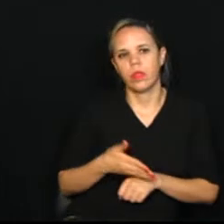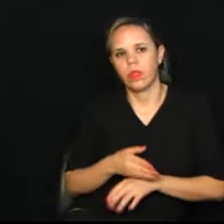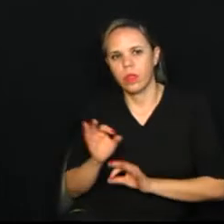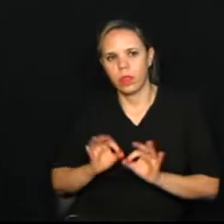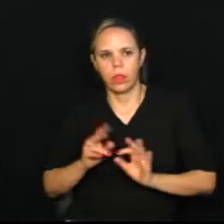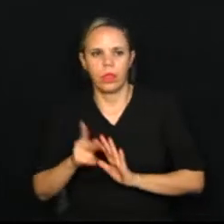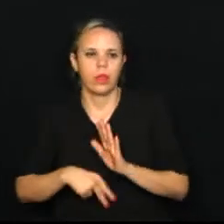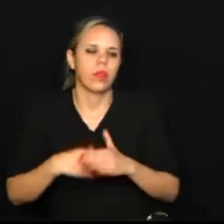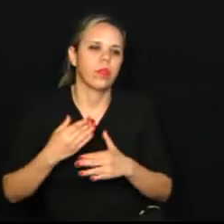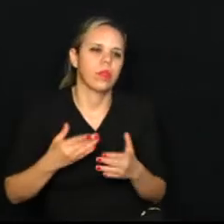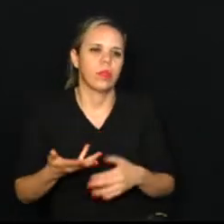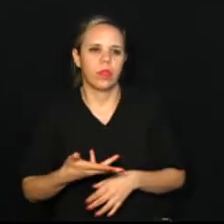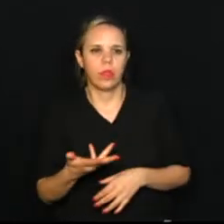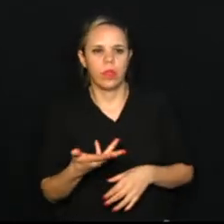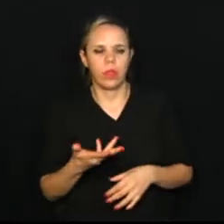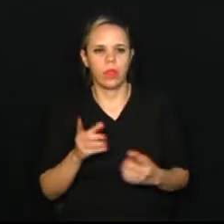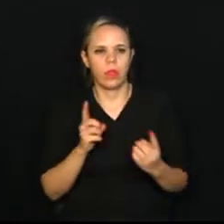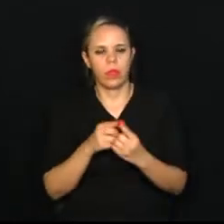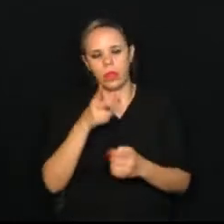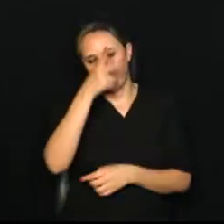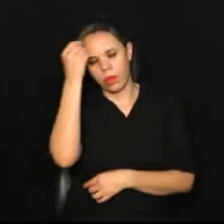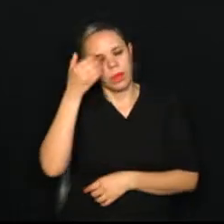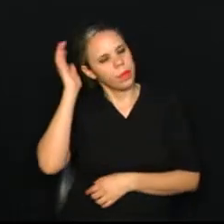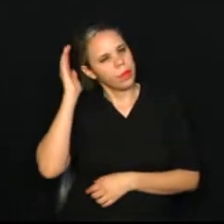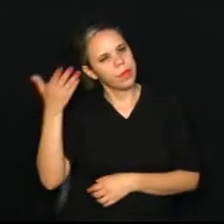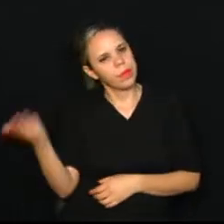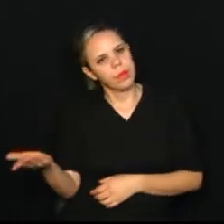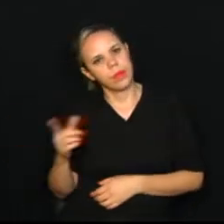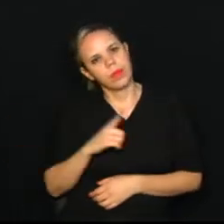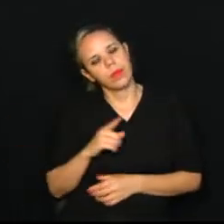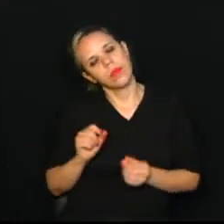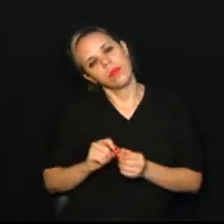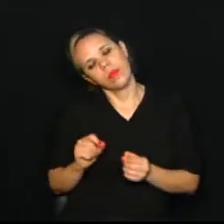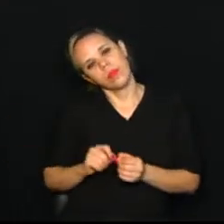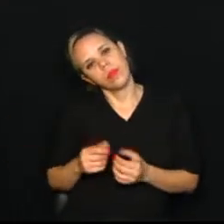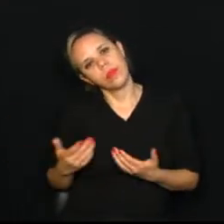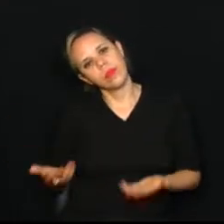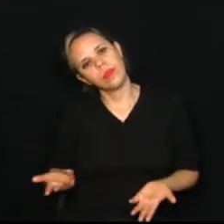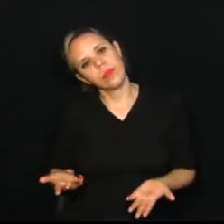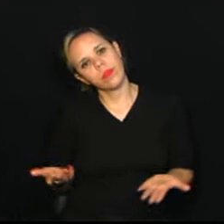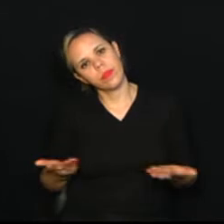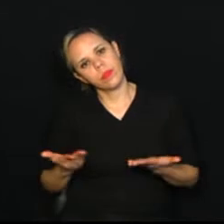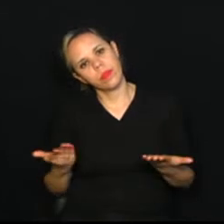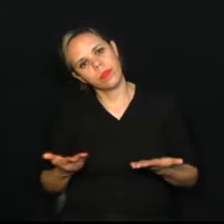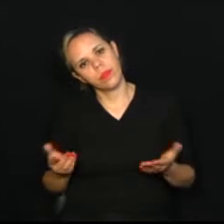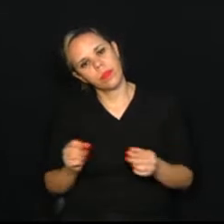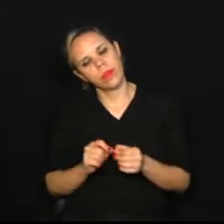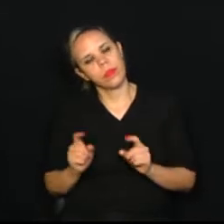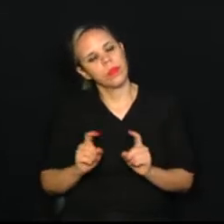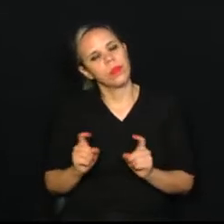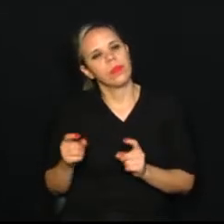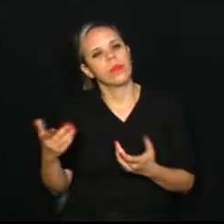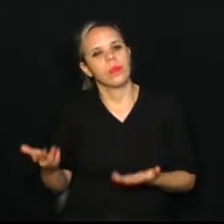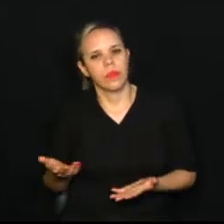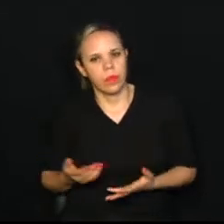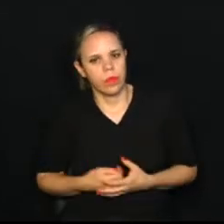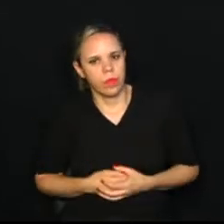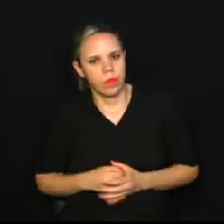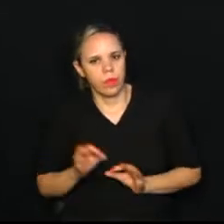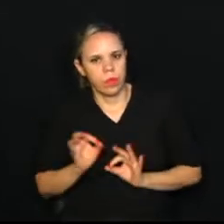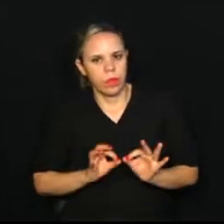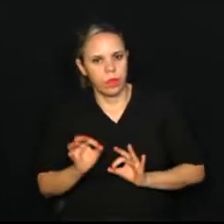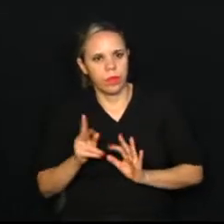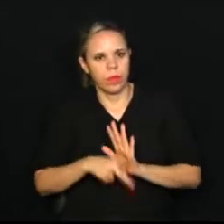de desburocratização. O prefeito Dário Saad tem feito isso. Hoje mesmo nós fizemos reuniões, estamos elaborando um